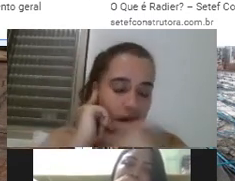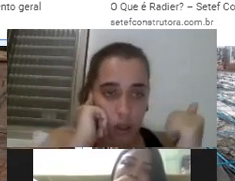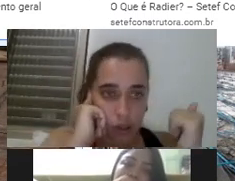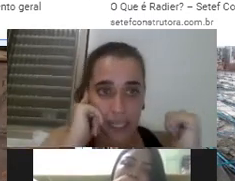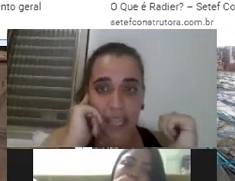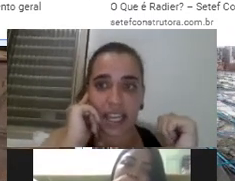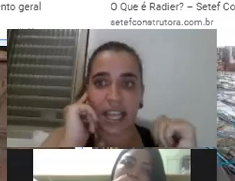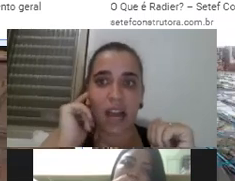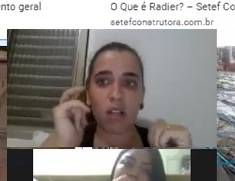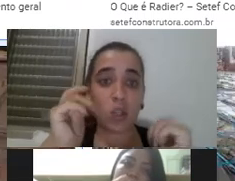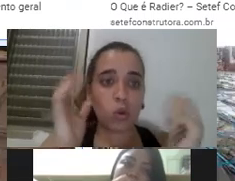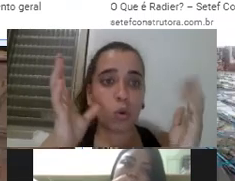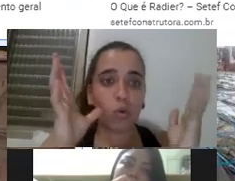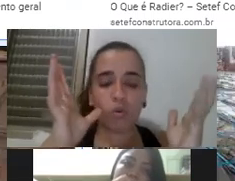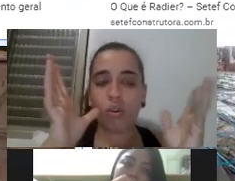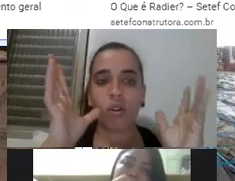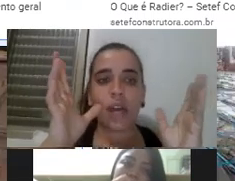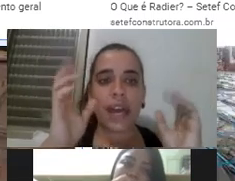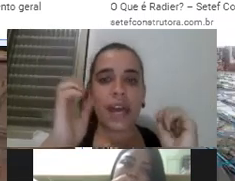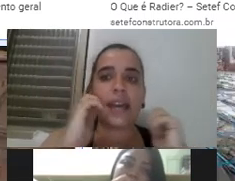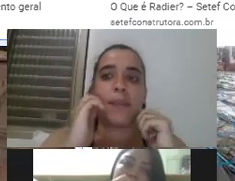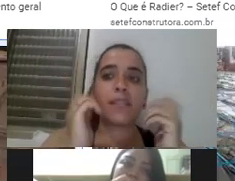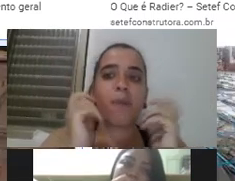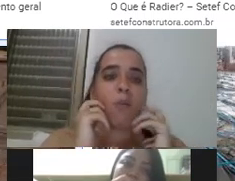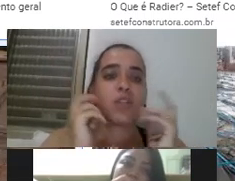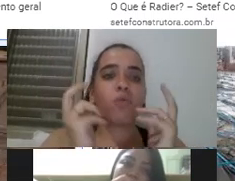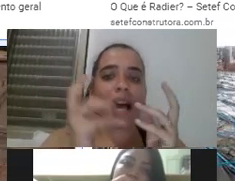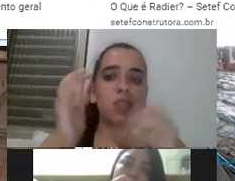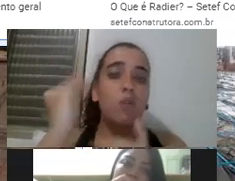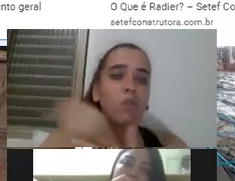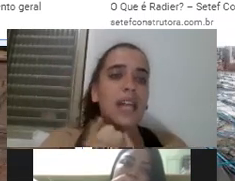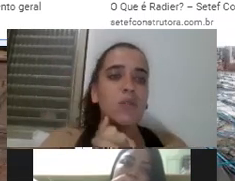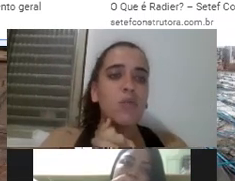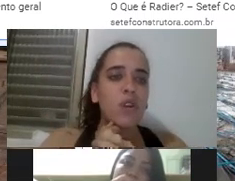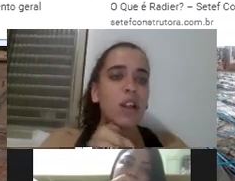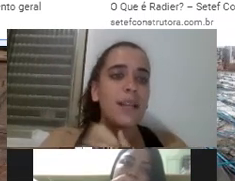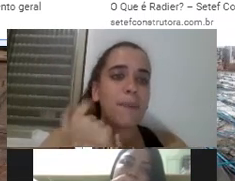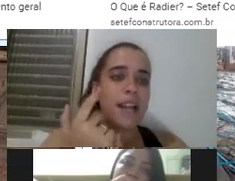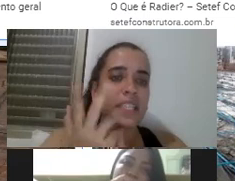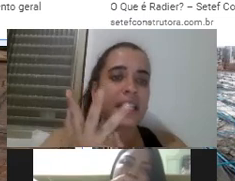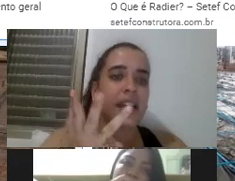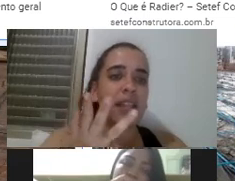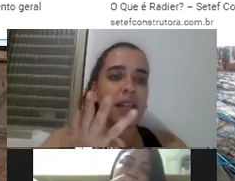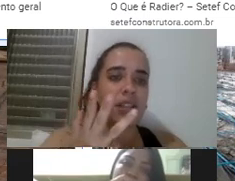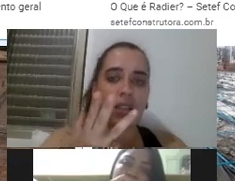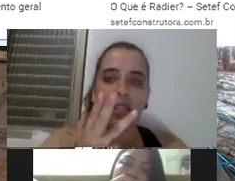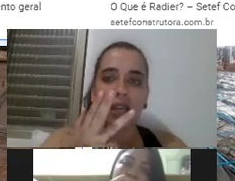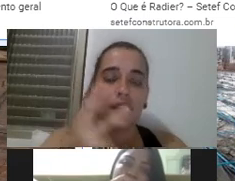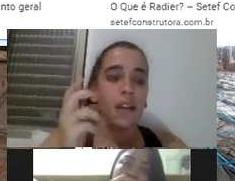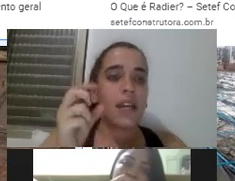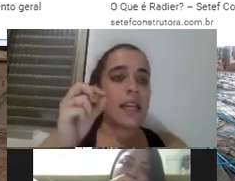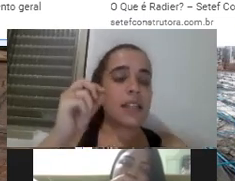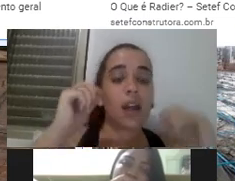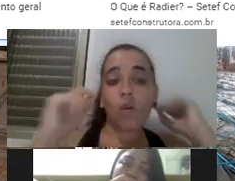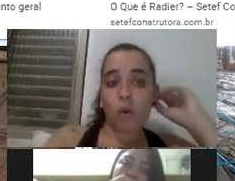Porque eu expliquei naquela aula que tudo, principalmente o aço, em contato com o solo, ele perde as características